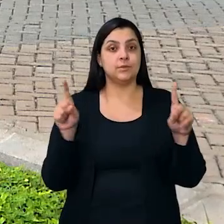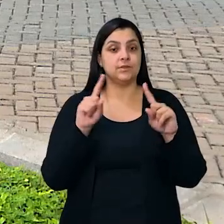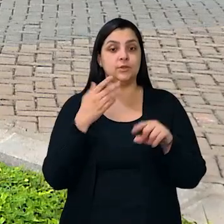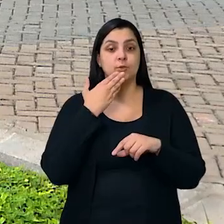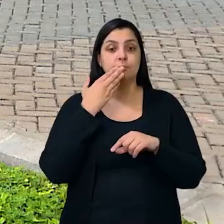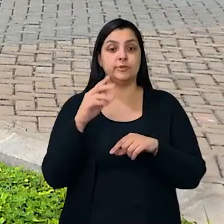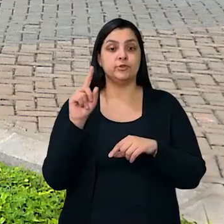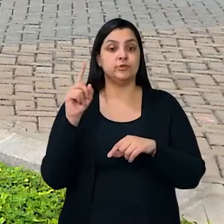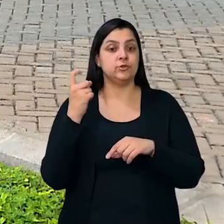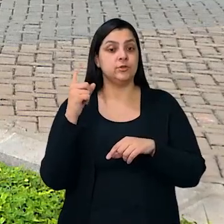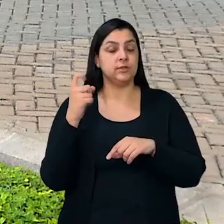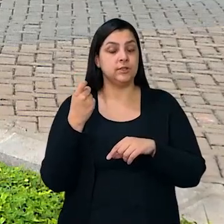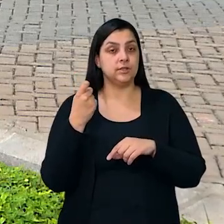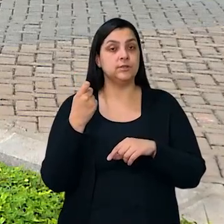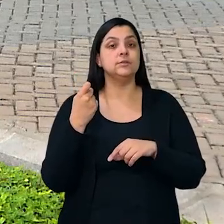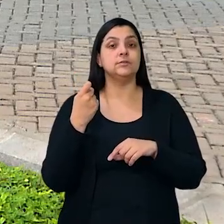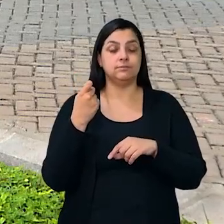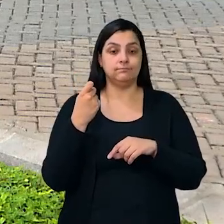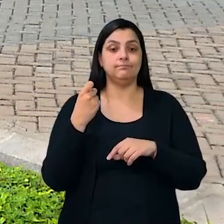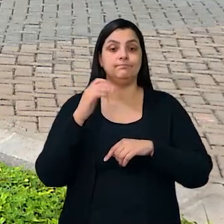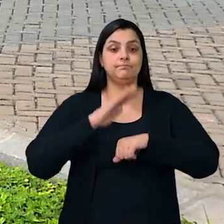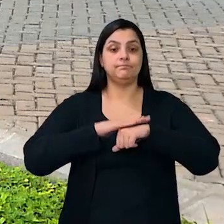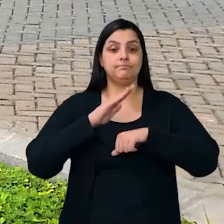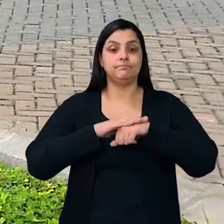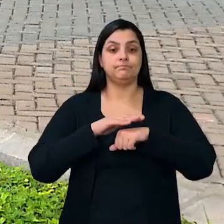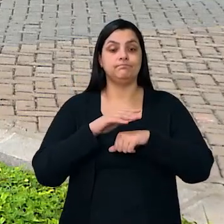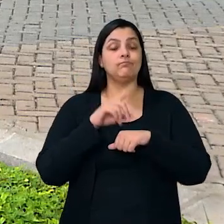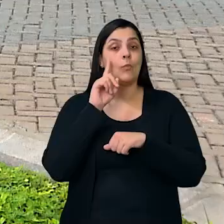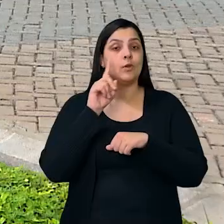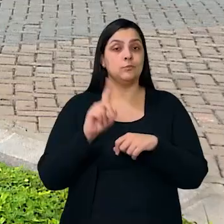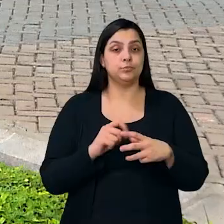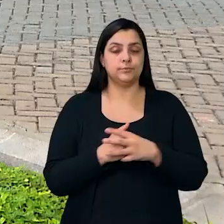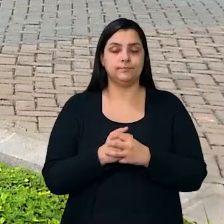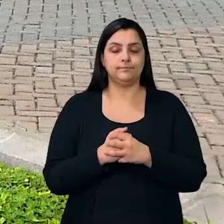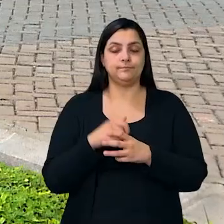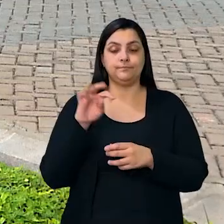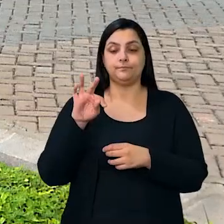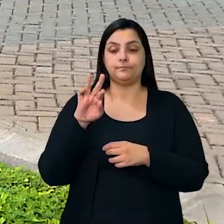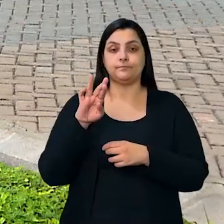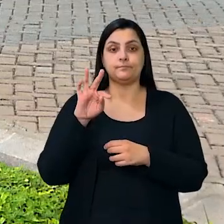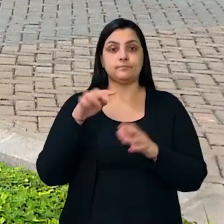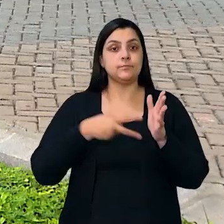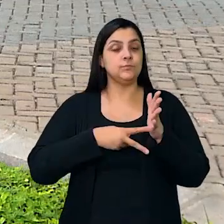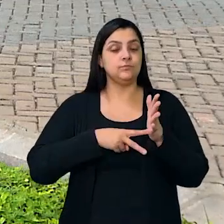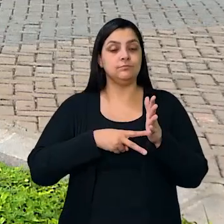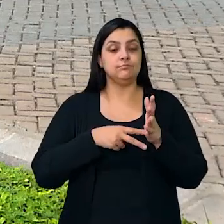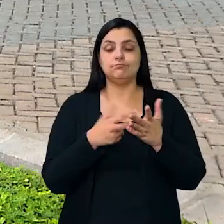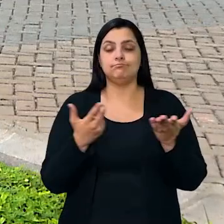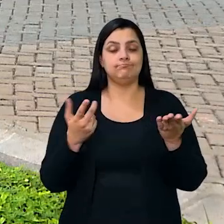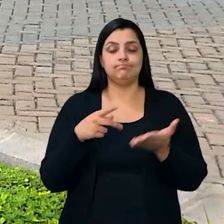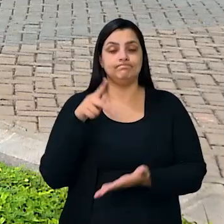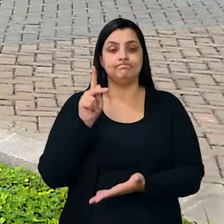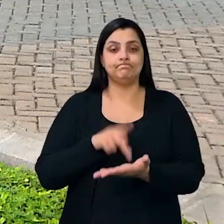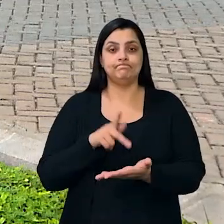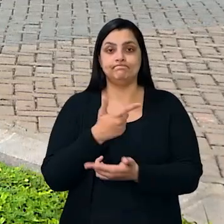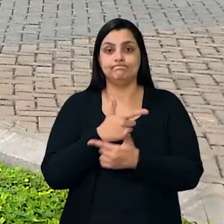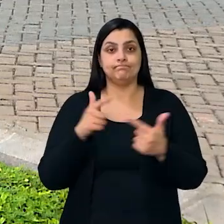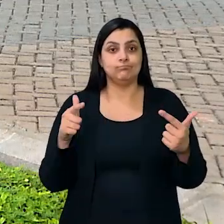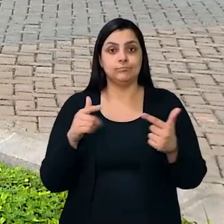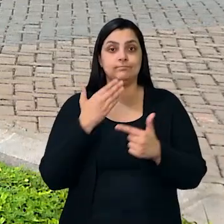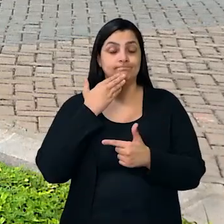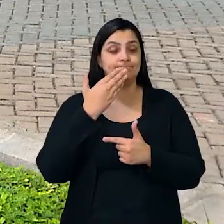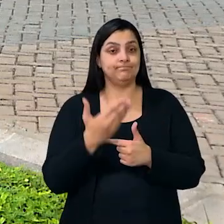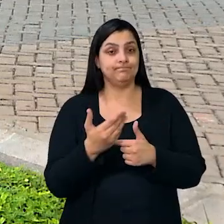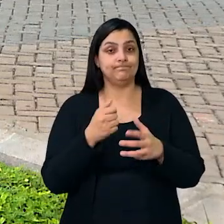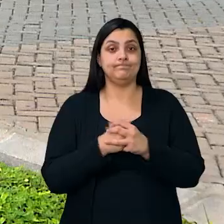o pedido de horas extras decorrentes da prática ilegal. Segundo o TRT, o sindicato não teria legitimidade em relação